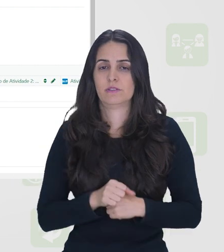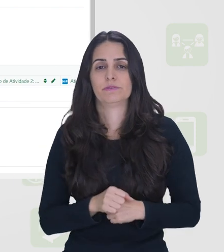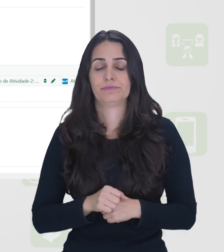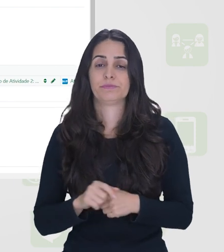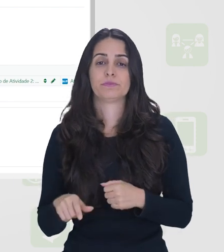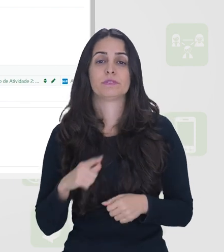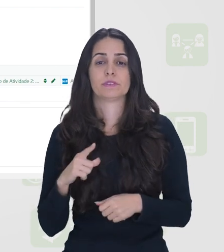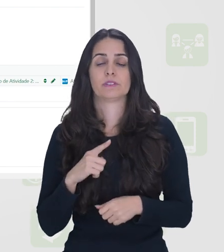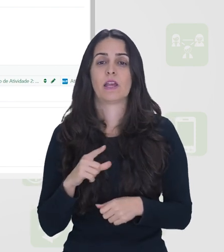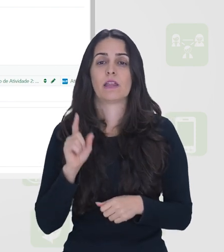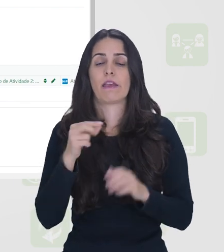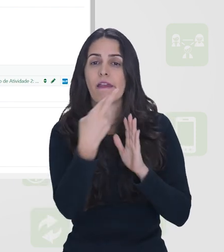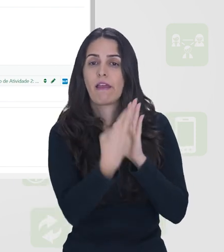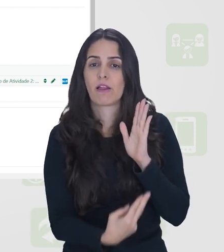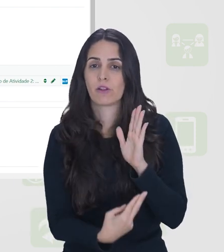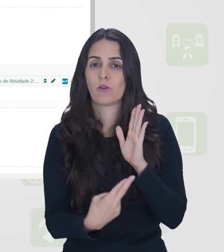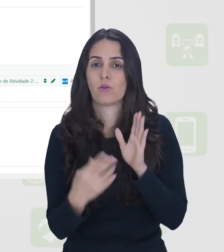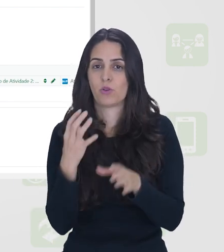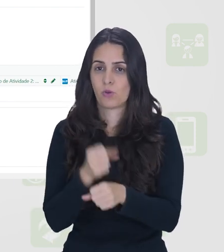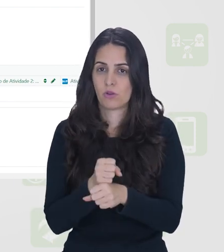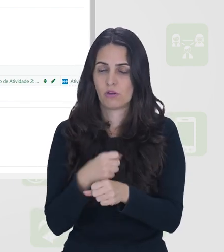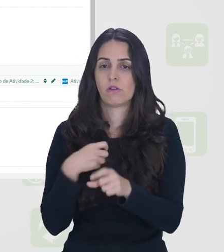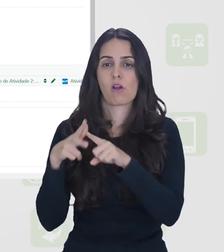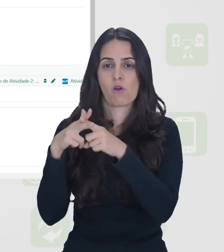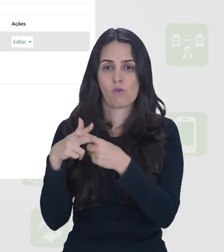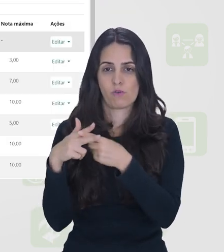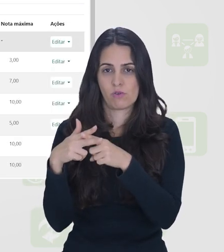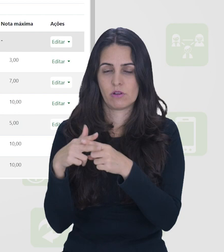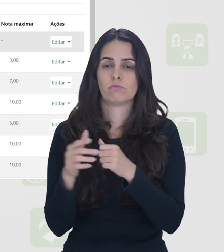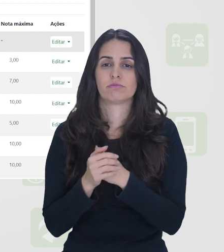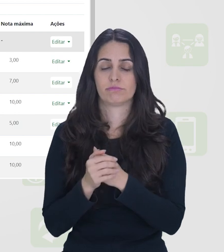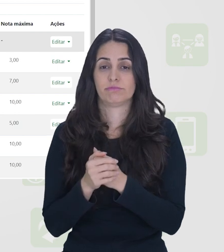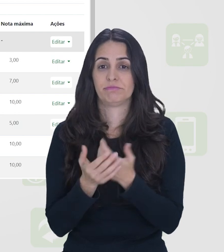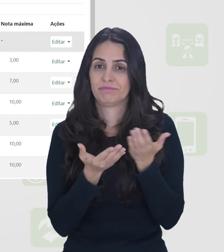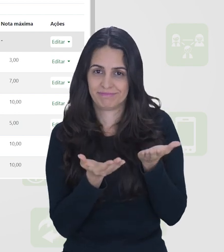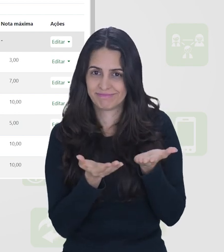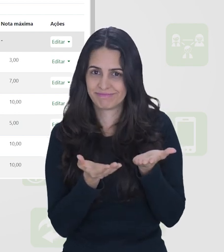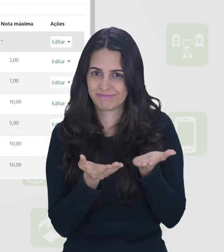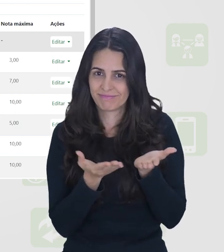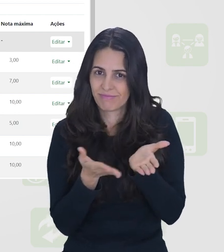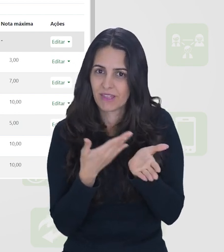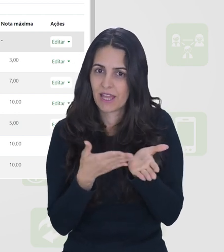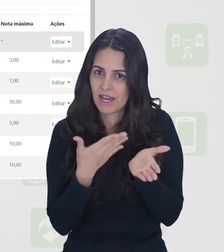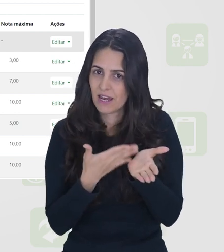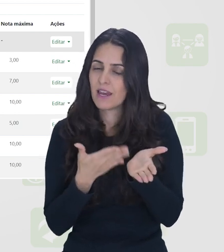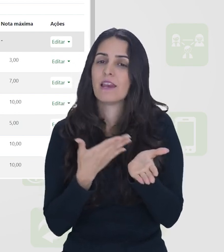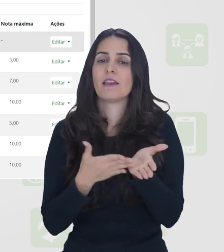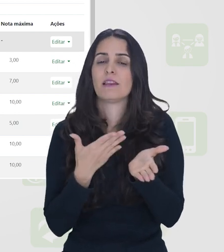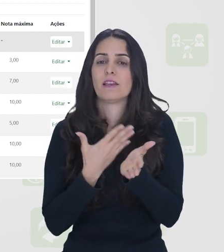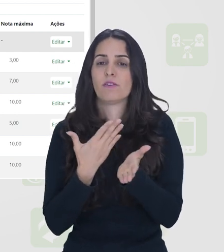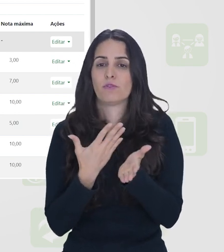já na página relatório de notas eu clico em configurações e aqui está o livro de notas